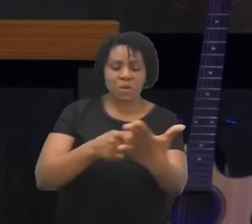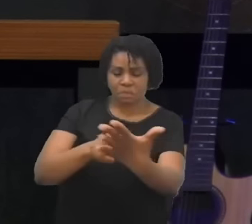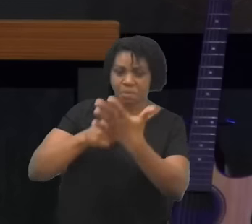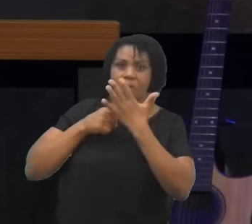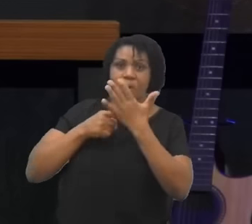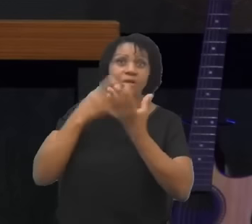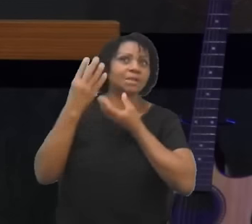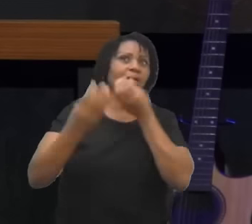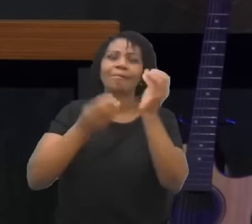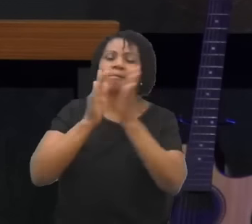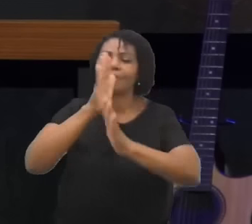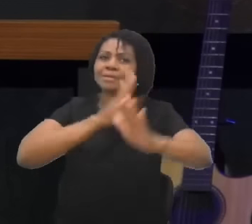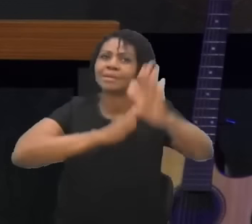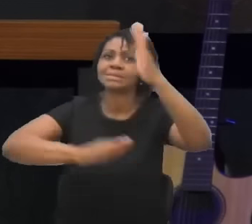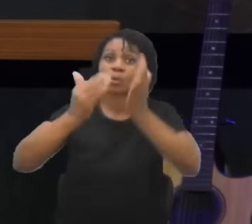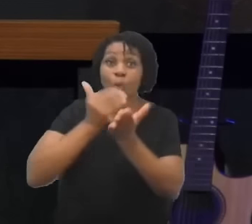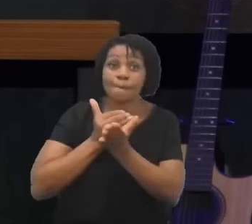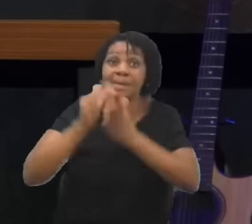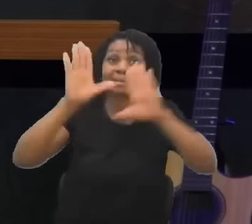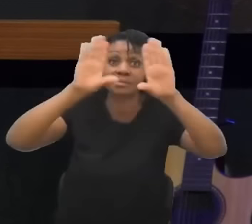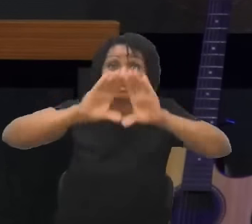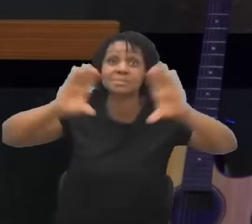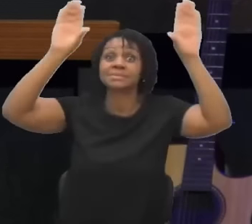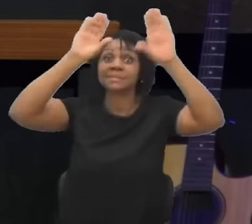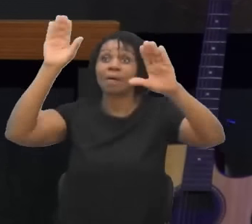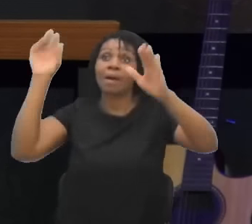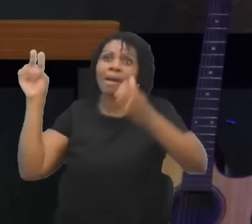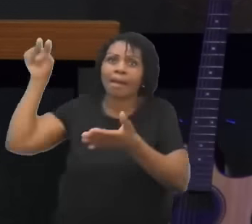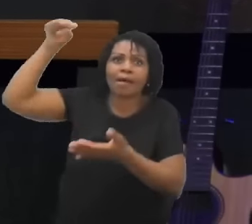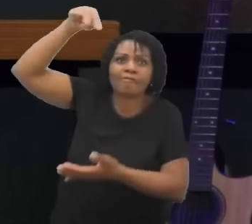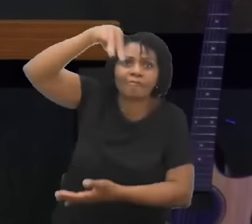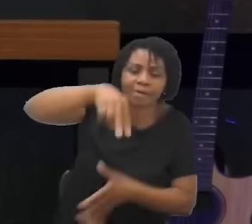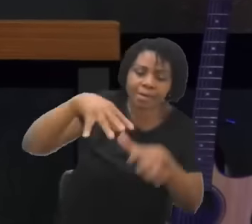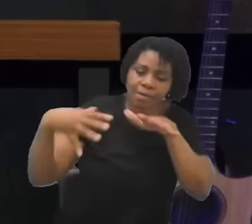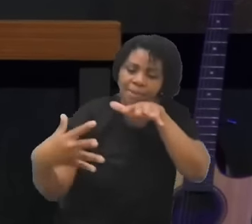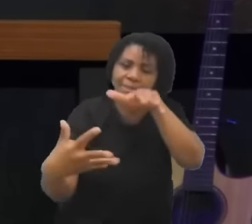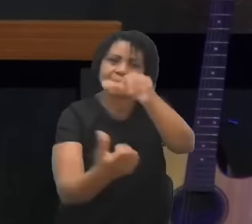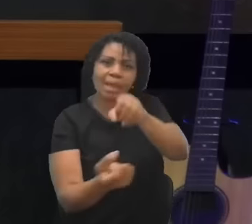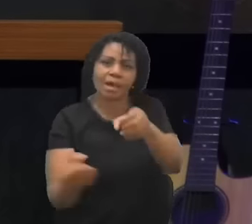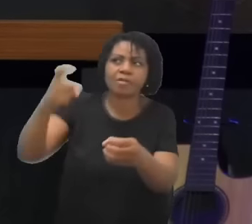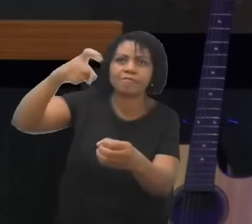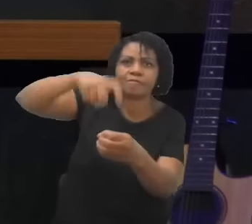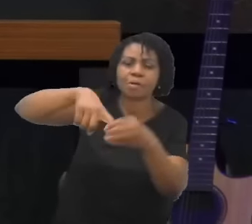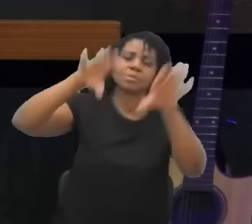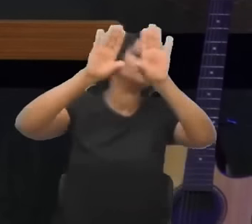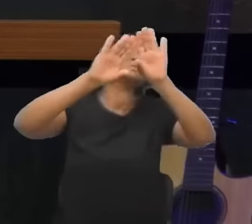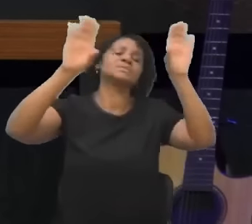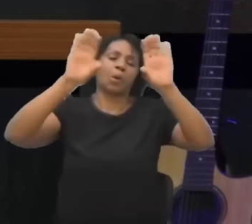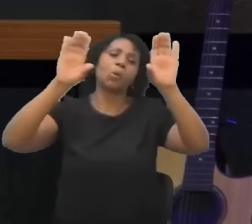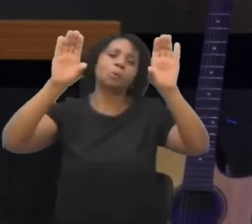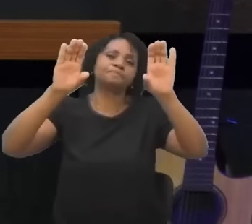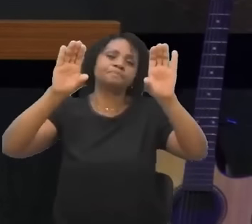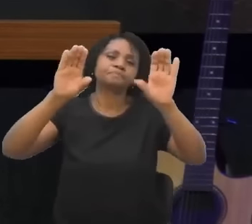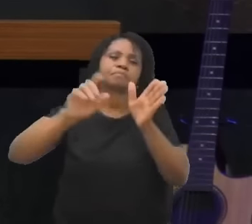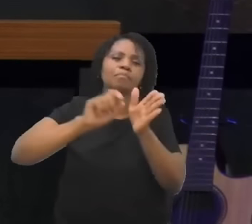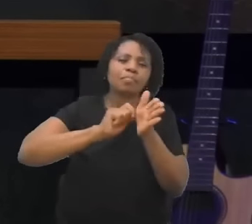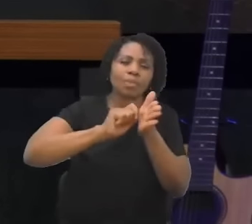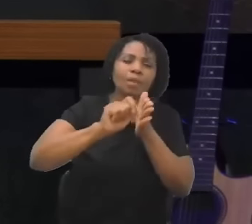como a adoração, ela começa no céu, mas ela vem até a terra e ela volta para o céu. Olha o que está escrito no